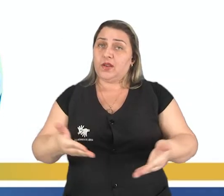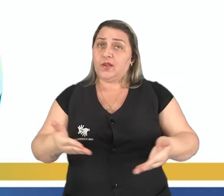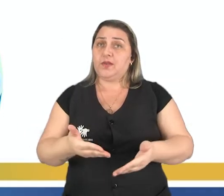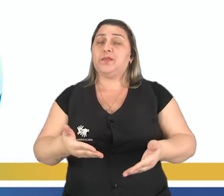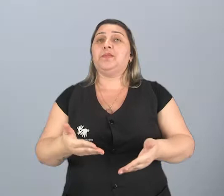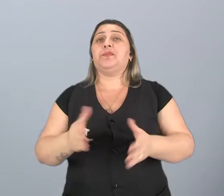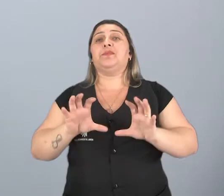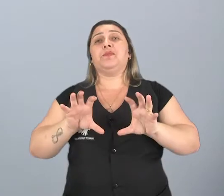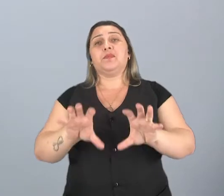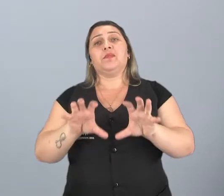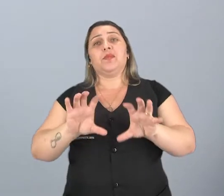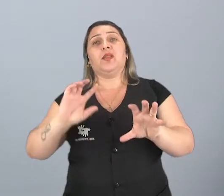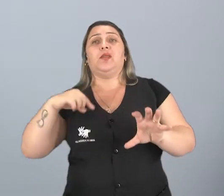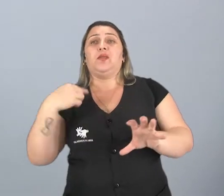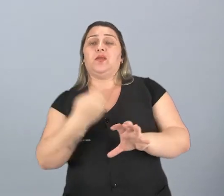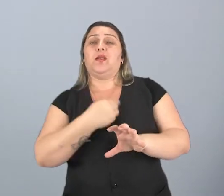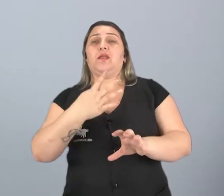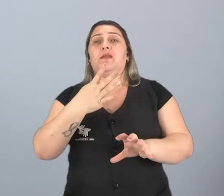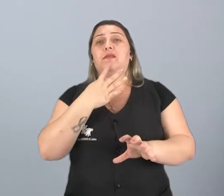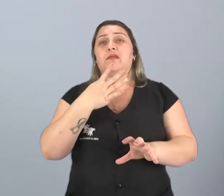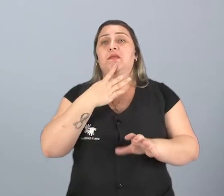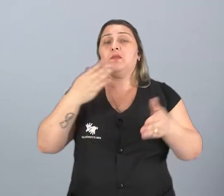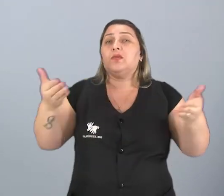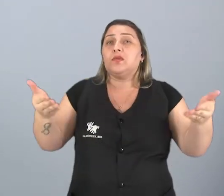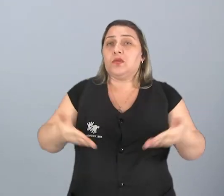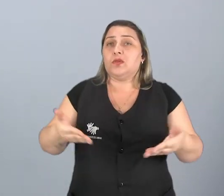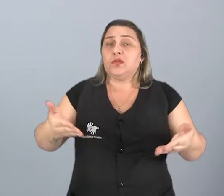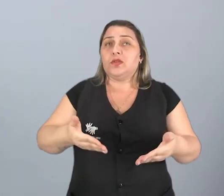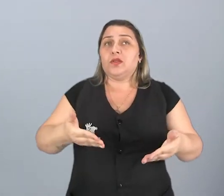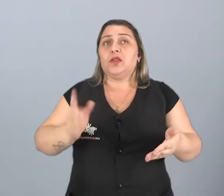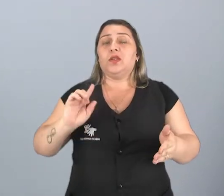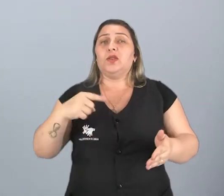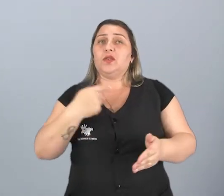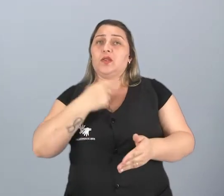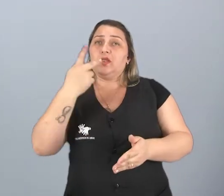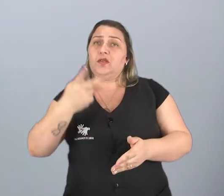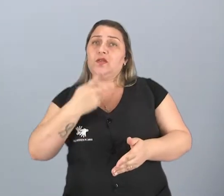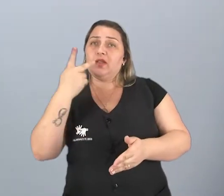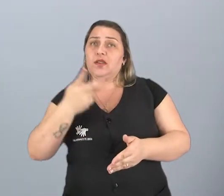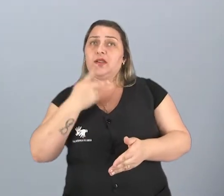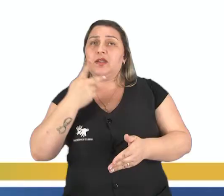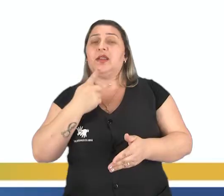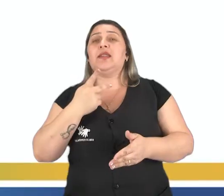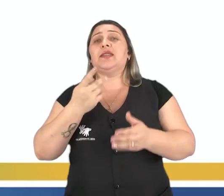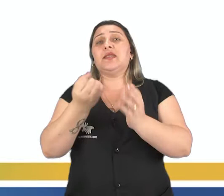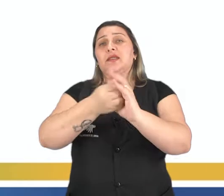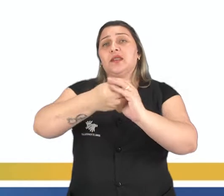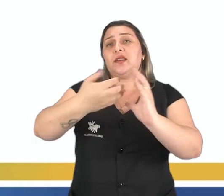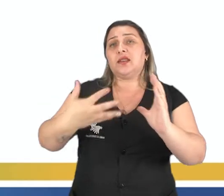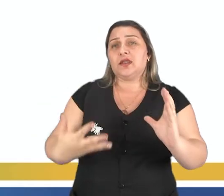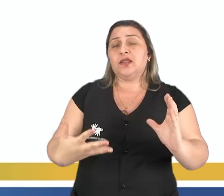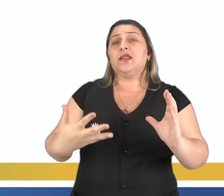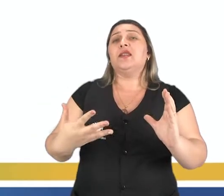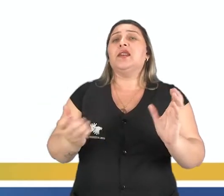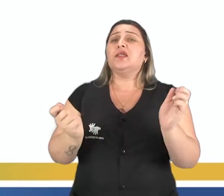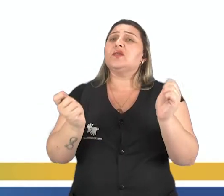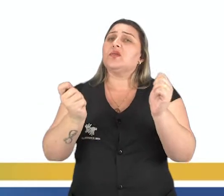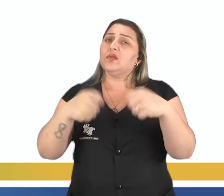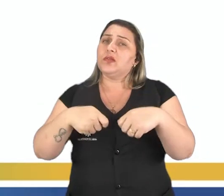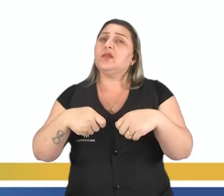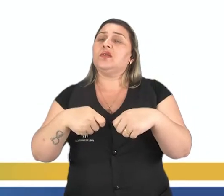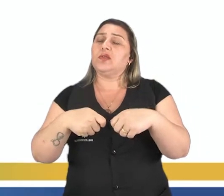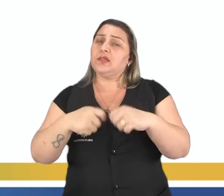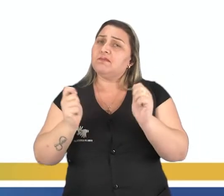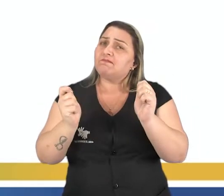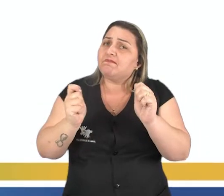a forma como nós conhecemos hoje, tá? Então, nós vamos falar um pouco dessas características, dessas condições